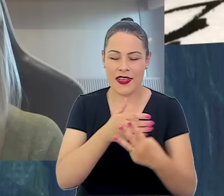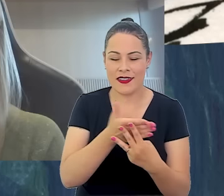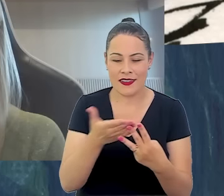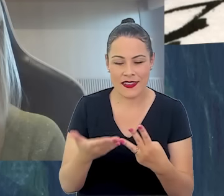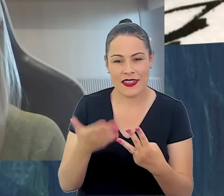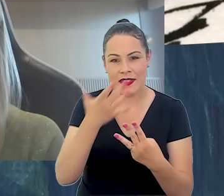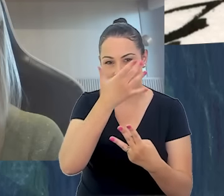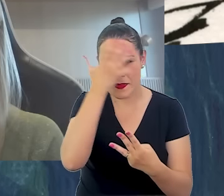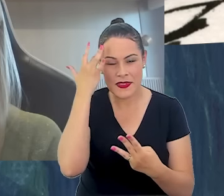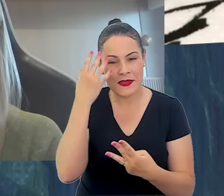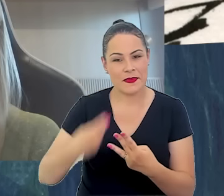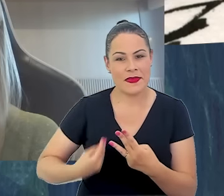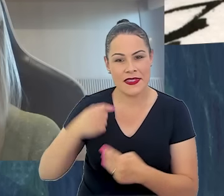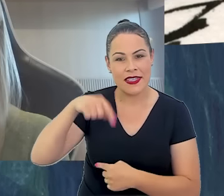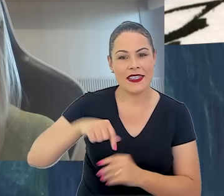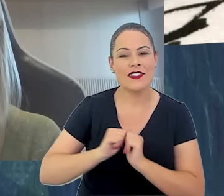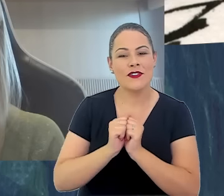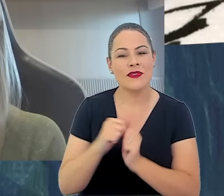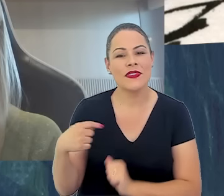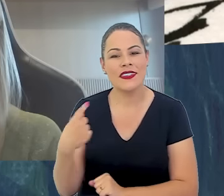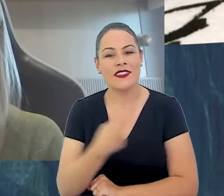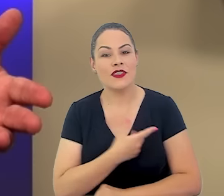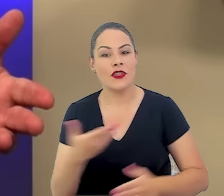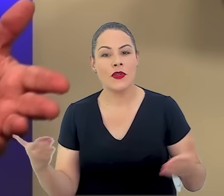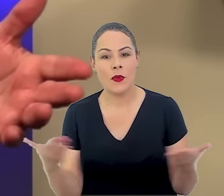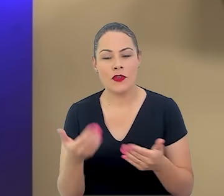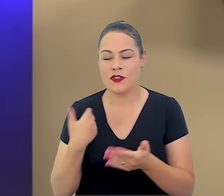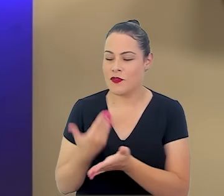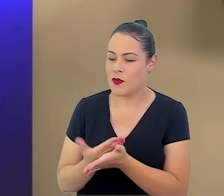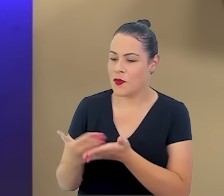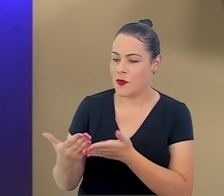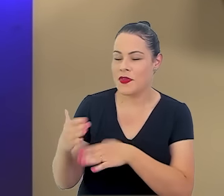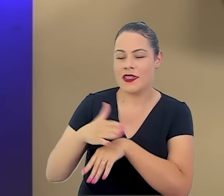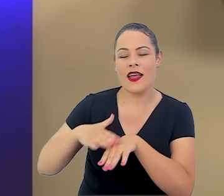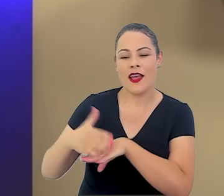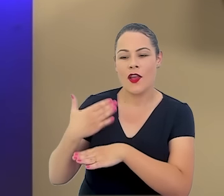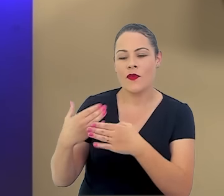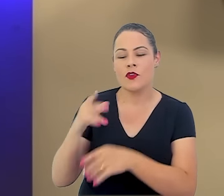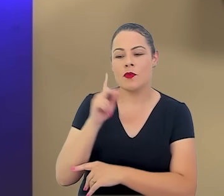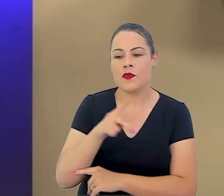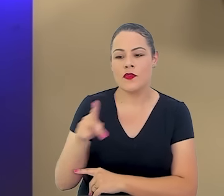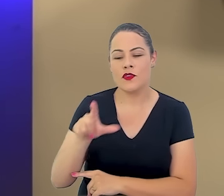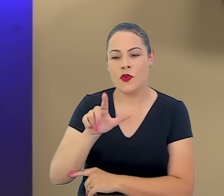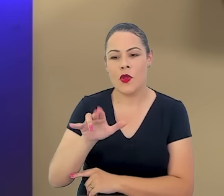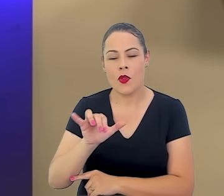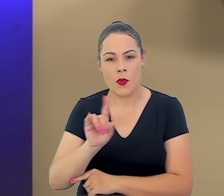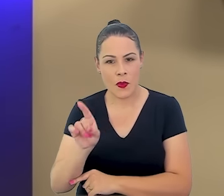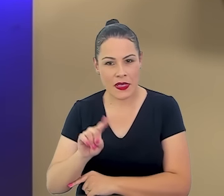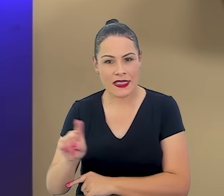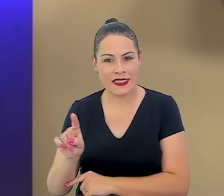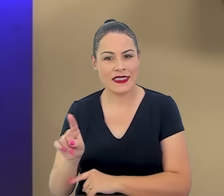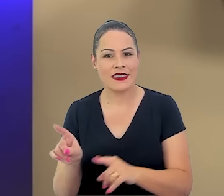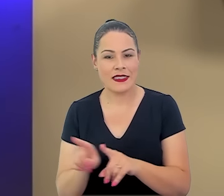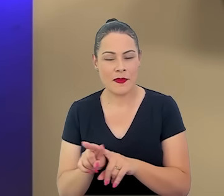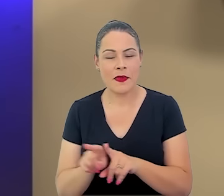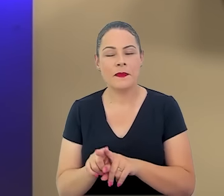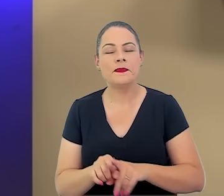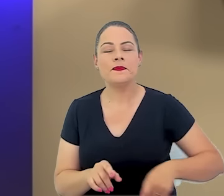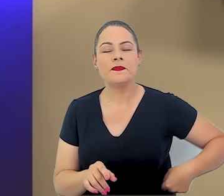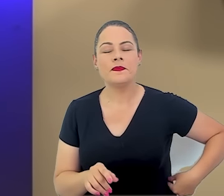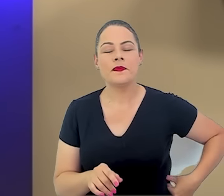todas por estarem aqui com a gente hoje. Eu vou começar aqui com o professor Luiz Auazo,